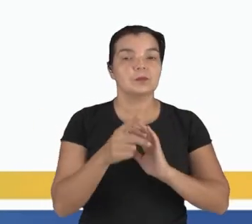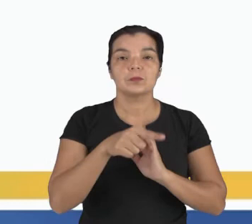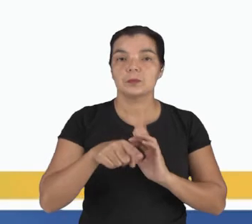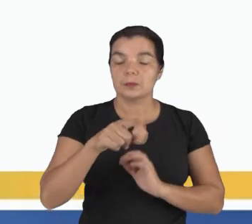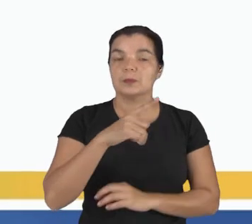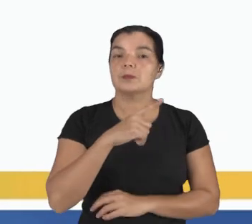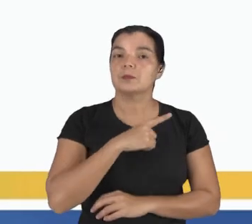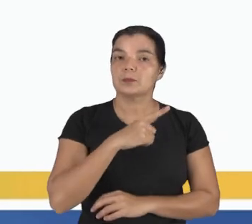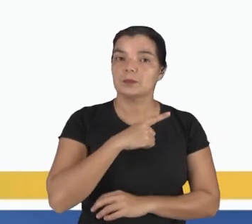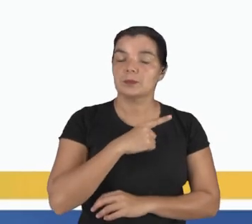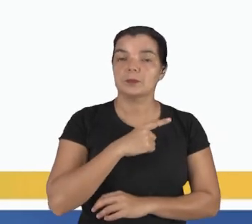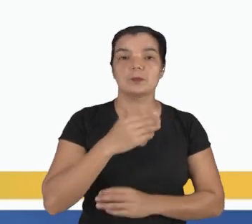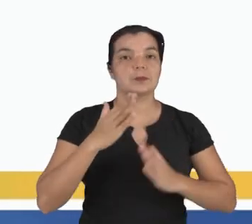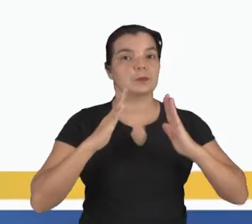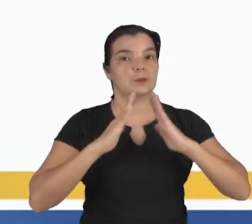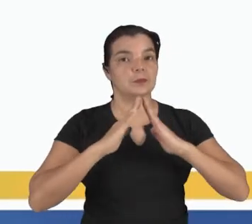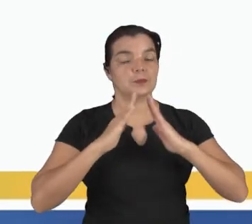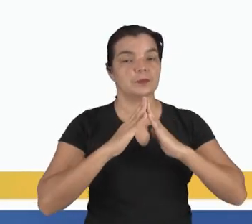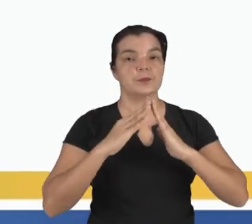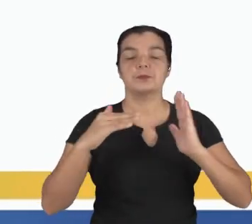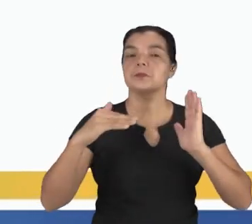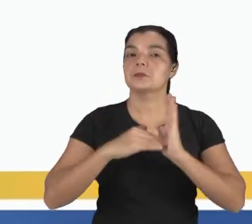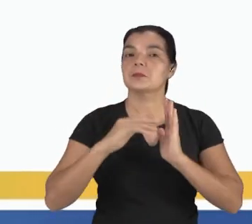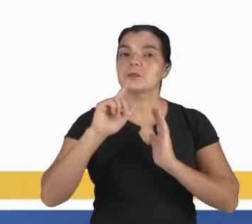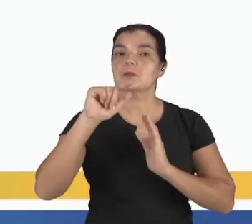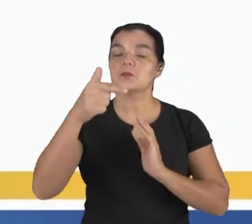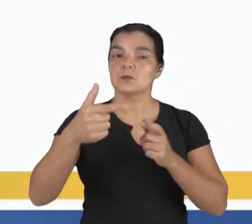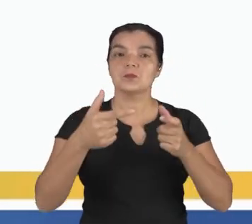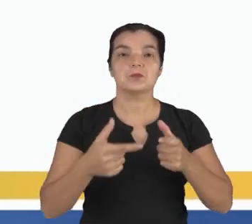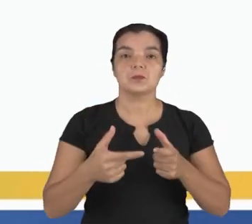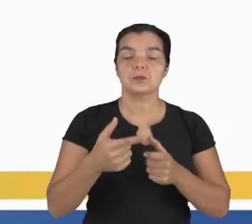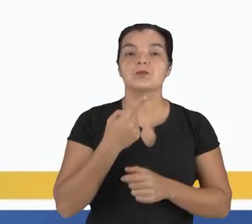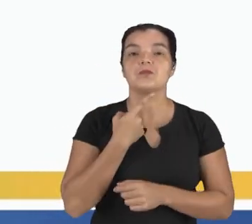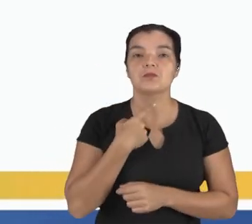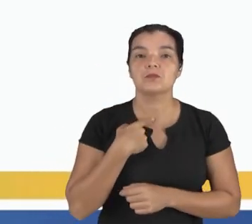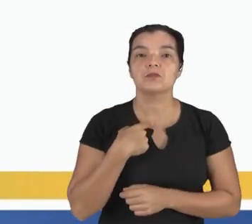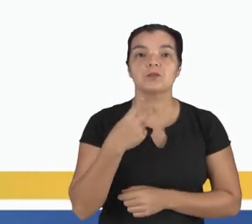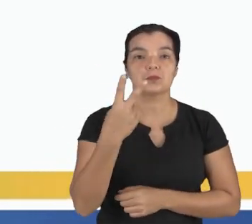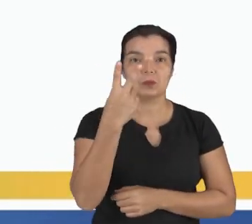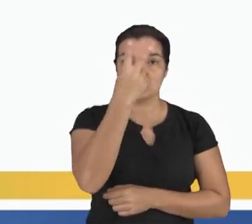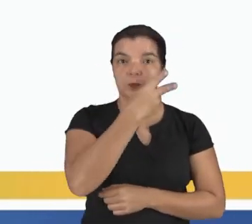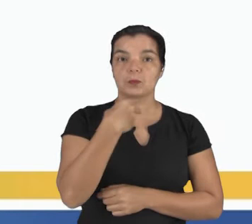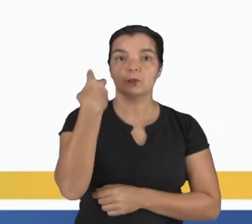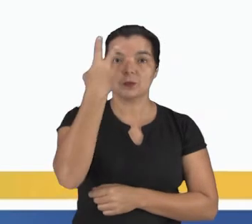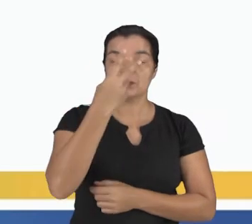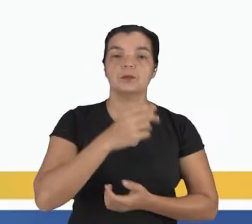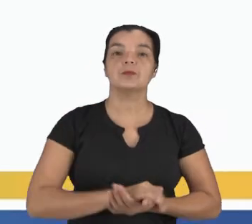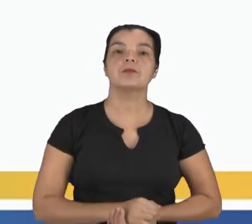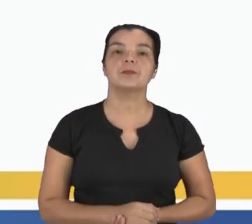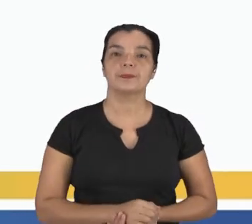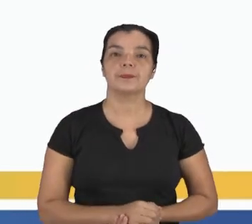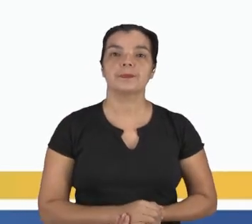você tivesse da sua casa até um outro lugar onde você quisesse ir. Ele gasta 2 horas.